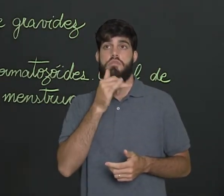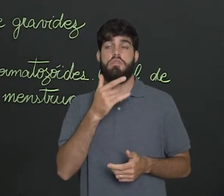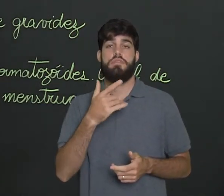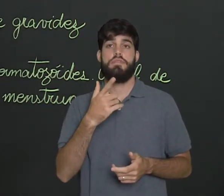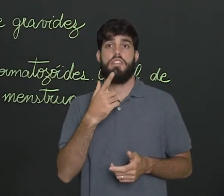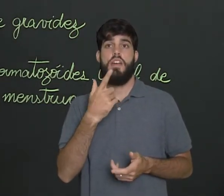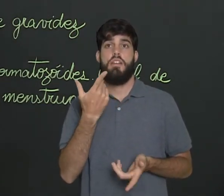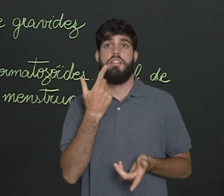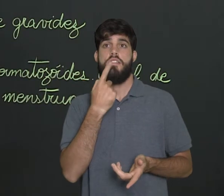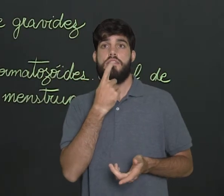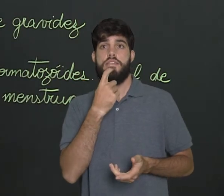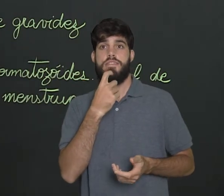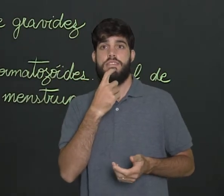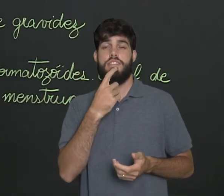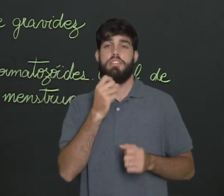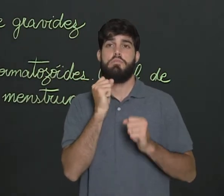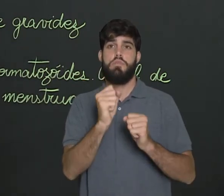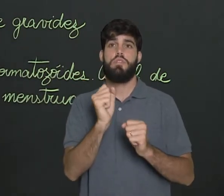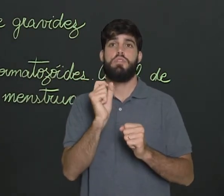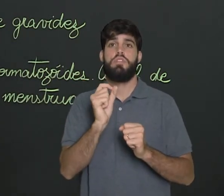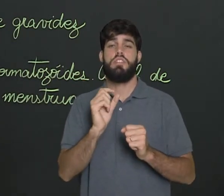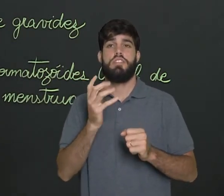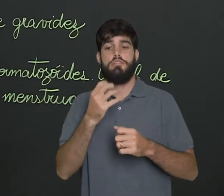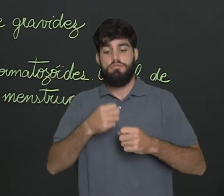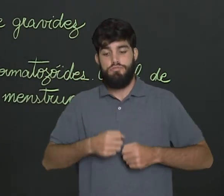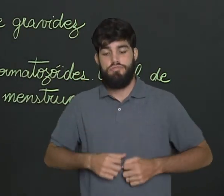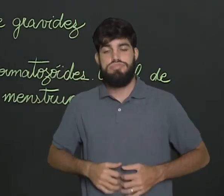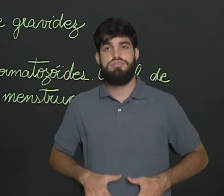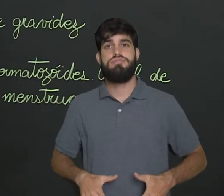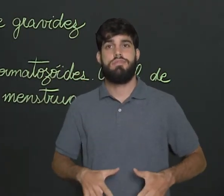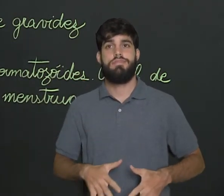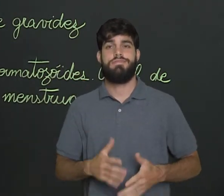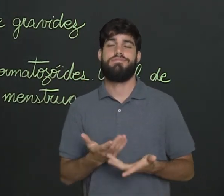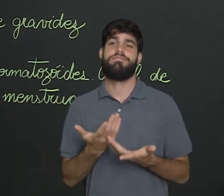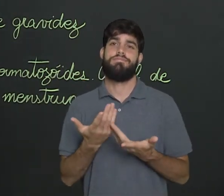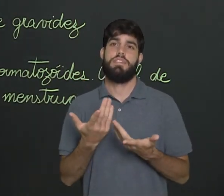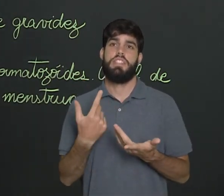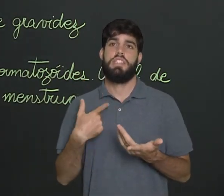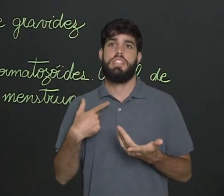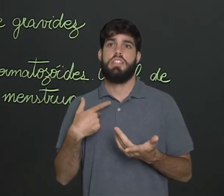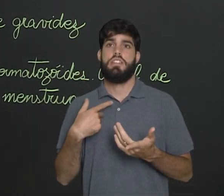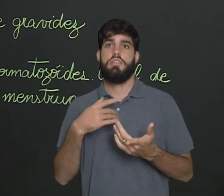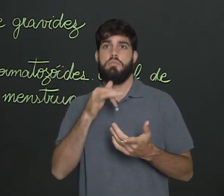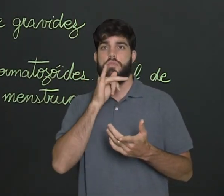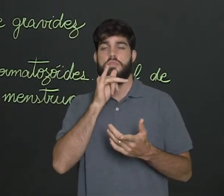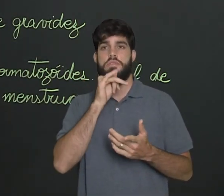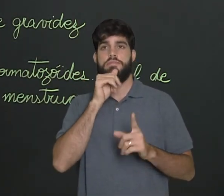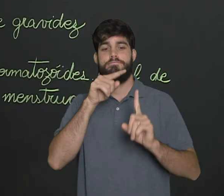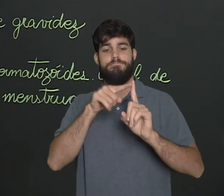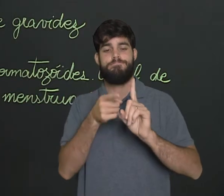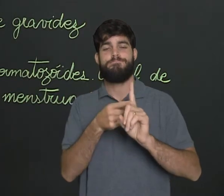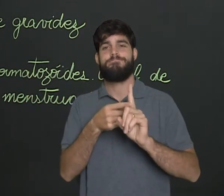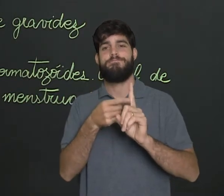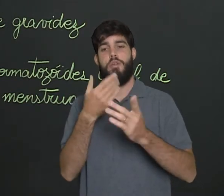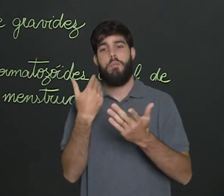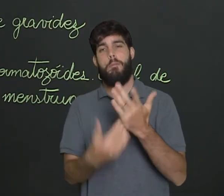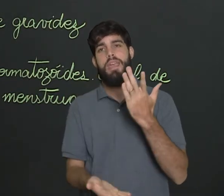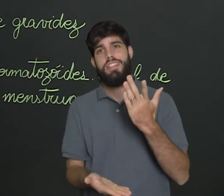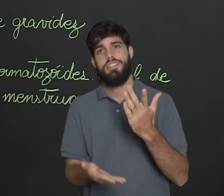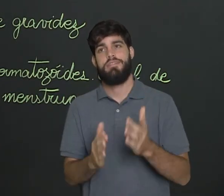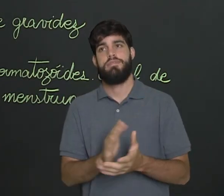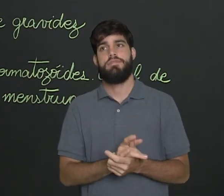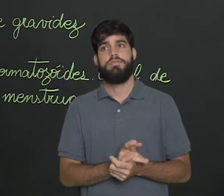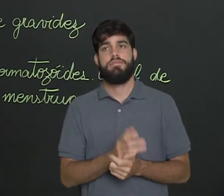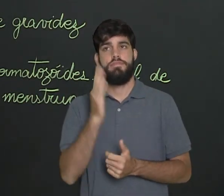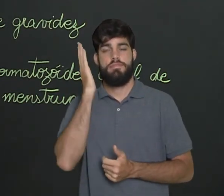no caso de um sangramento vaginal, é que possa estar indo o endométrio levando esse embrião junto, sinalizando então o chamado